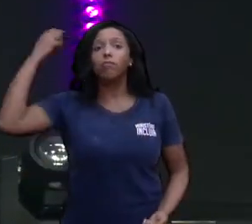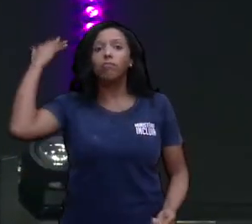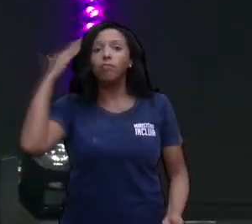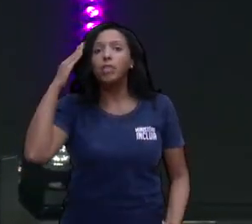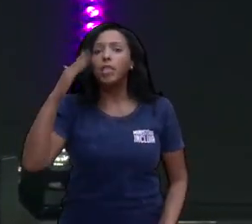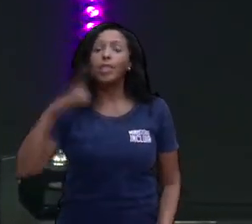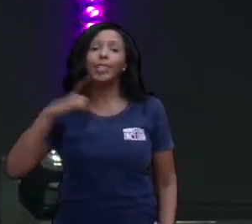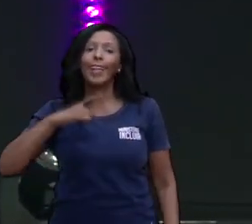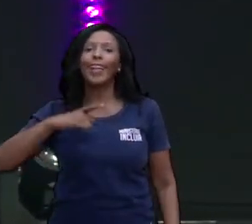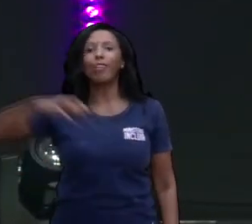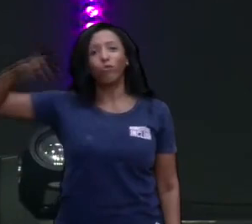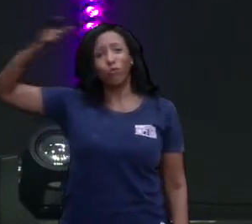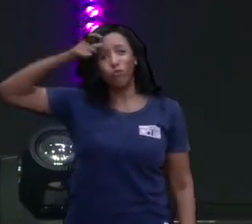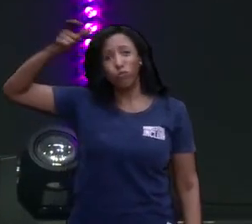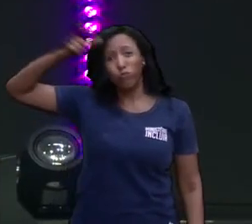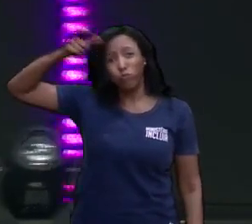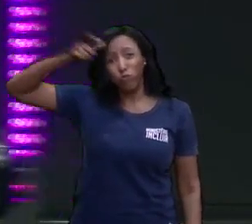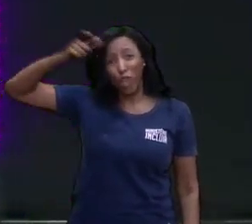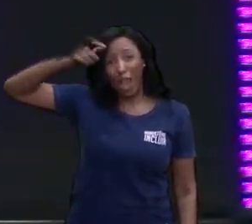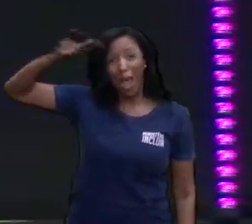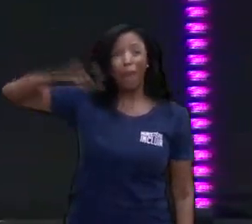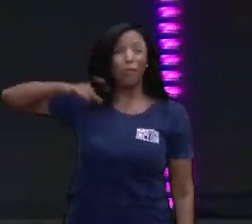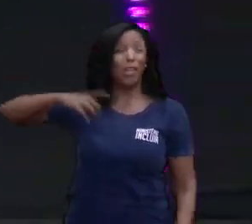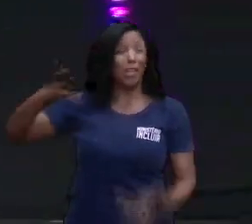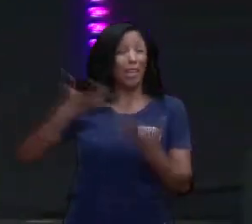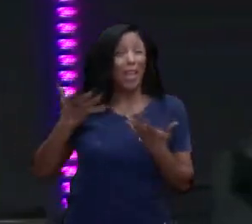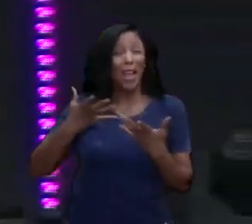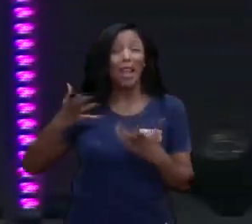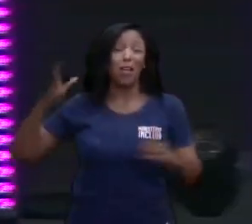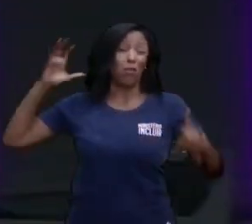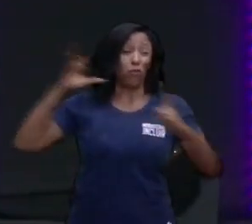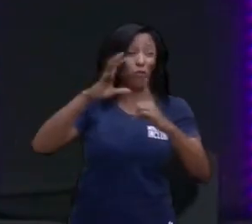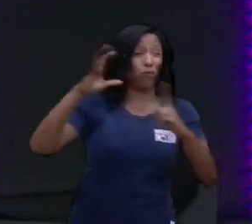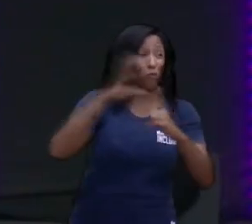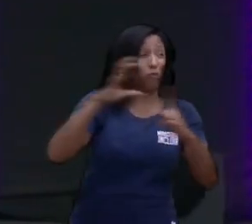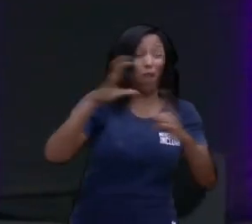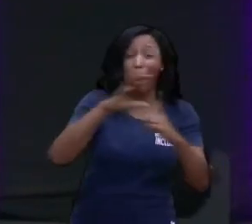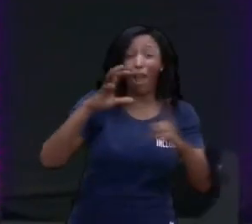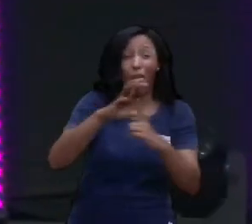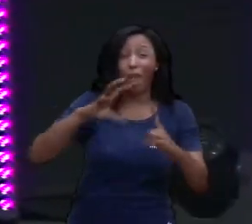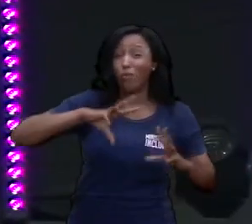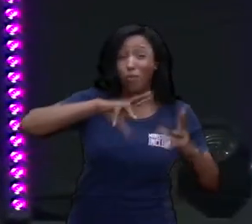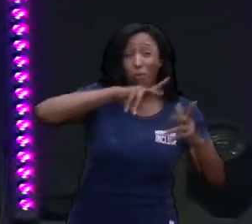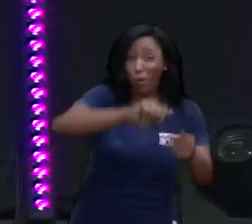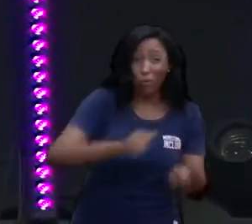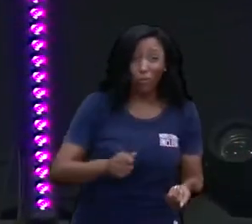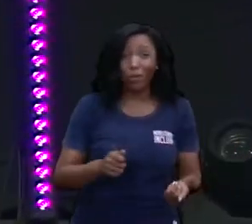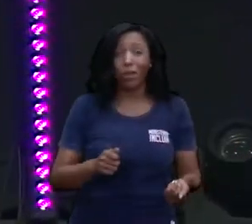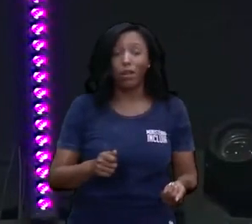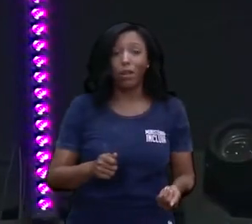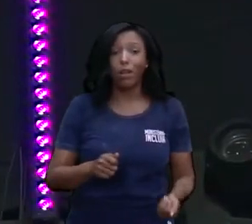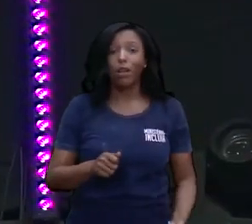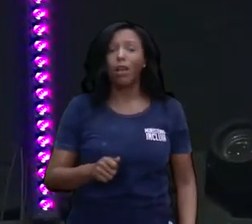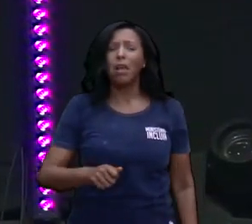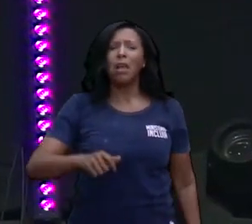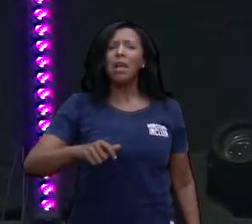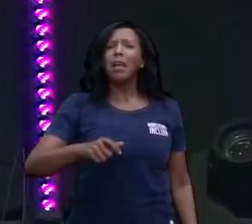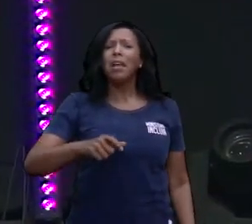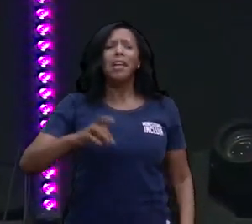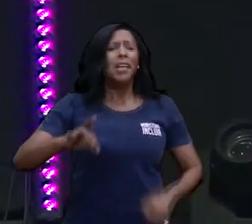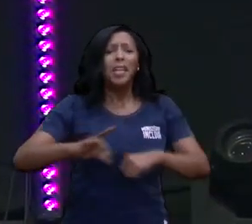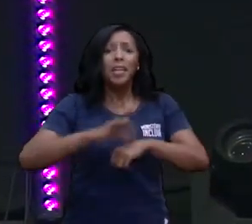mal que é uma cilada do inferno que é uma influência Demoníaca por traga essas coisas do mundo o seu inimigo